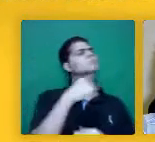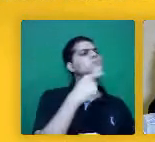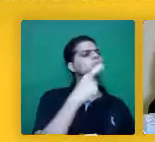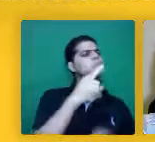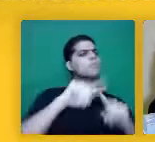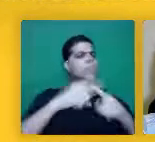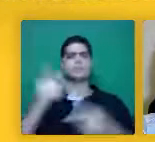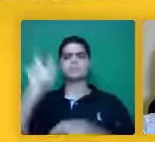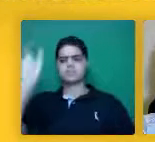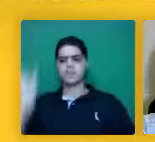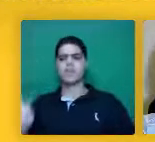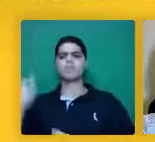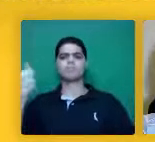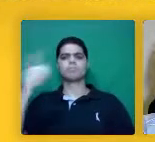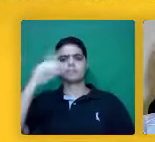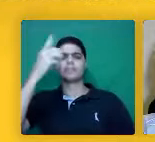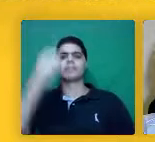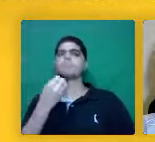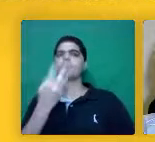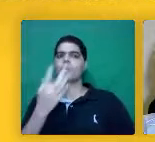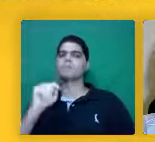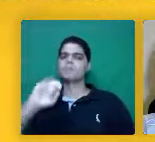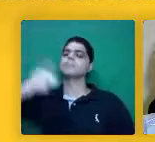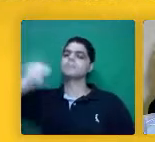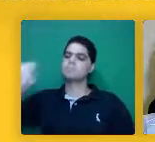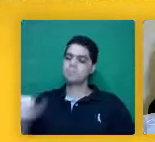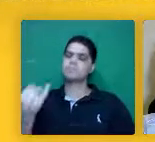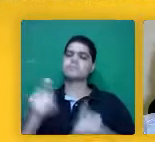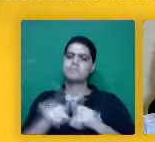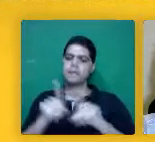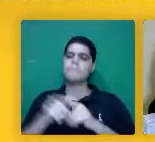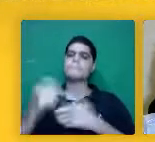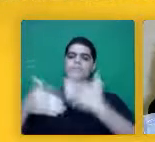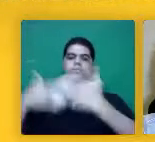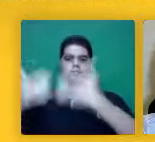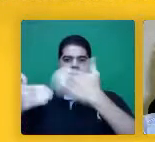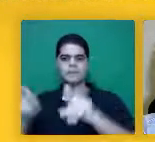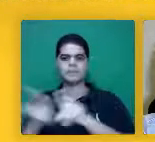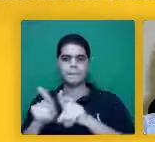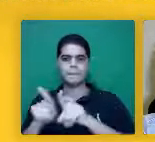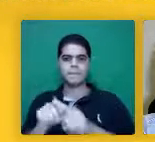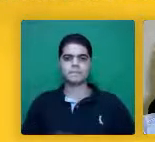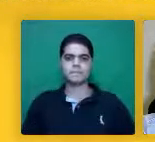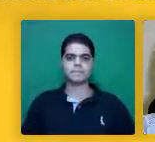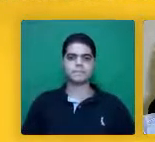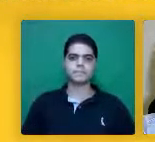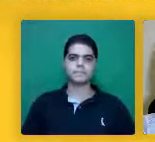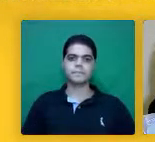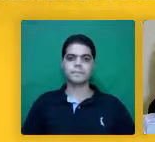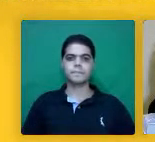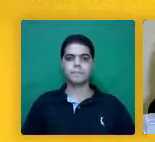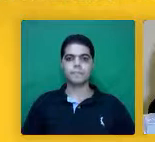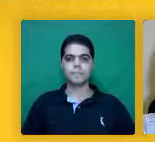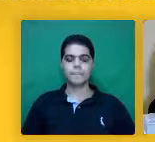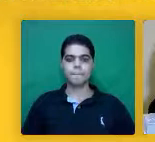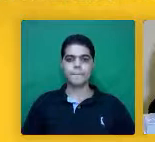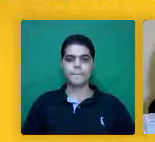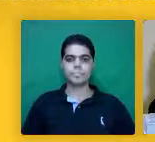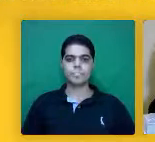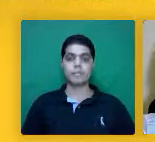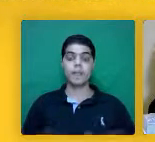surgirem na maratona, elas vão ter a oportunidade de serem aceleradas também. Beleza? E, em primeiro lugar, esqueci de falar, pessoal, também